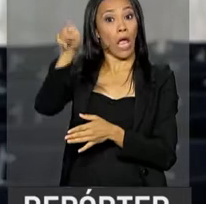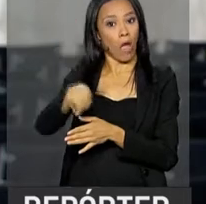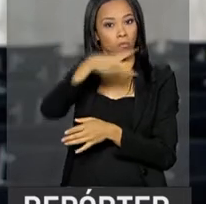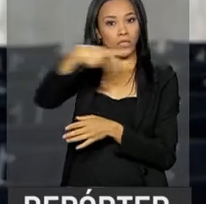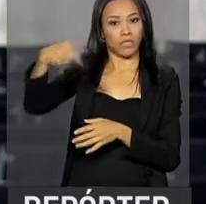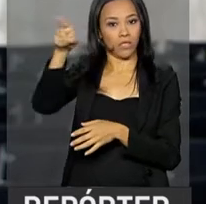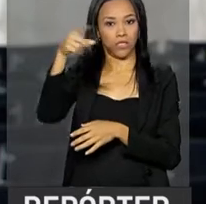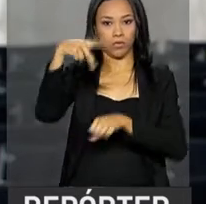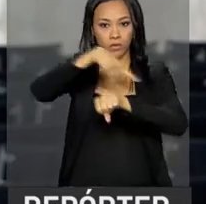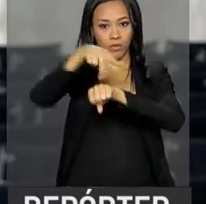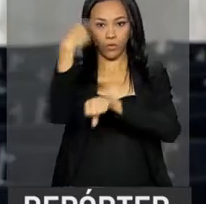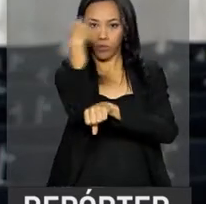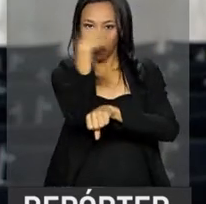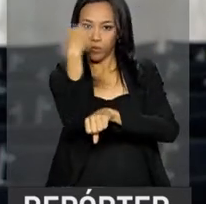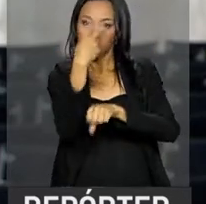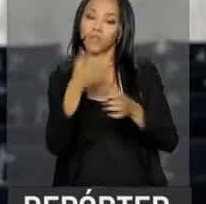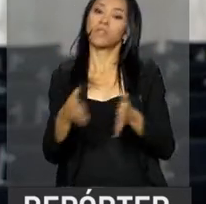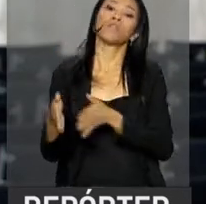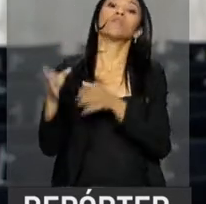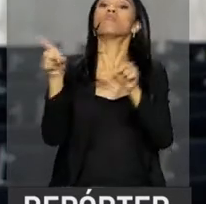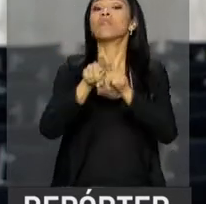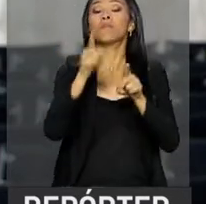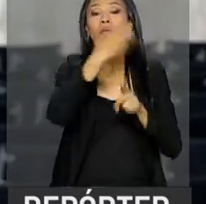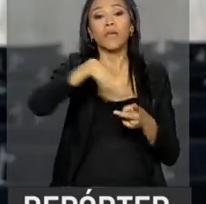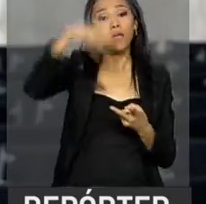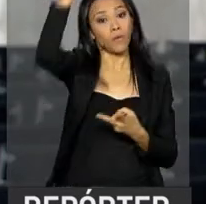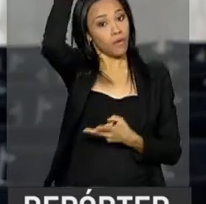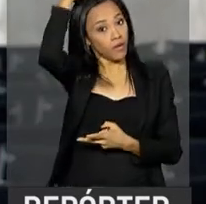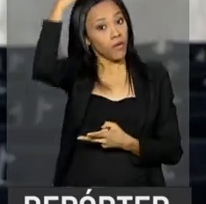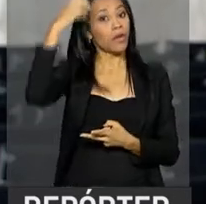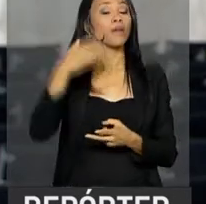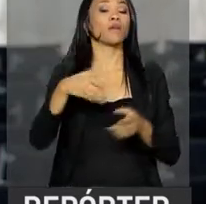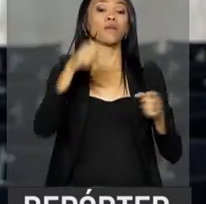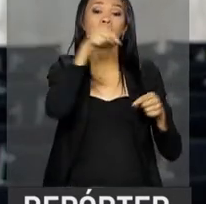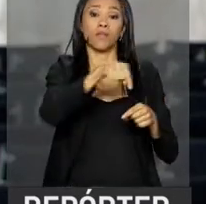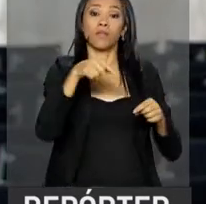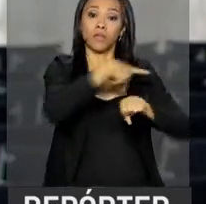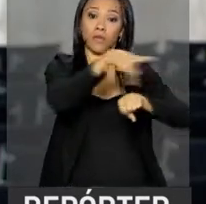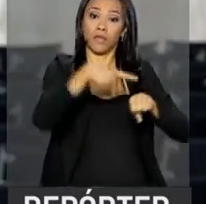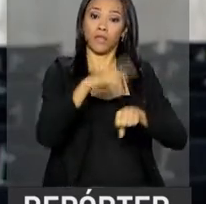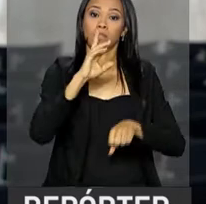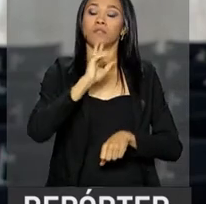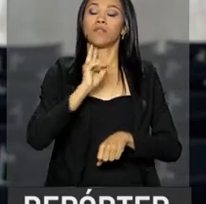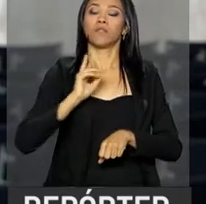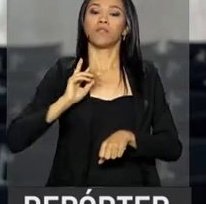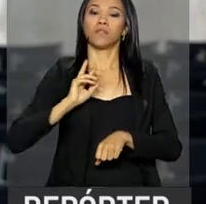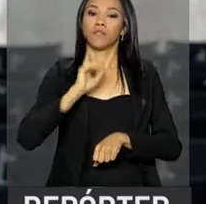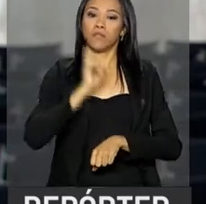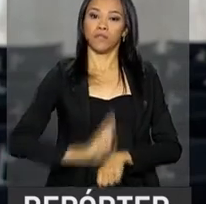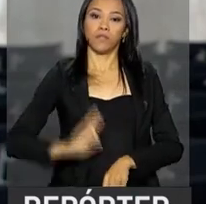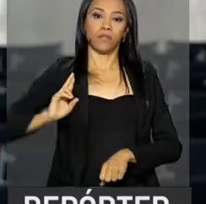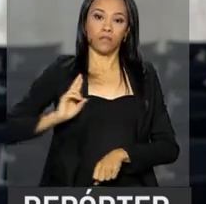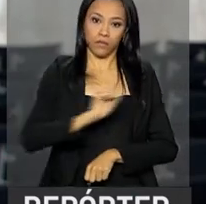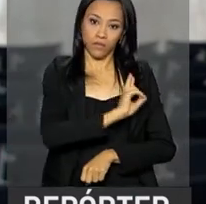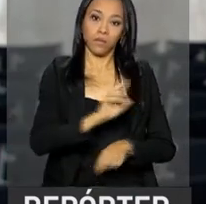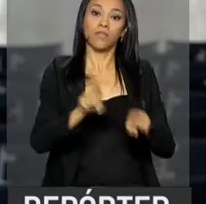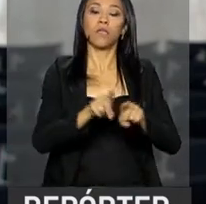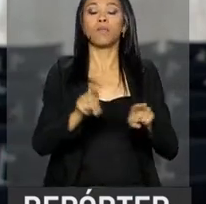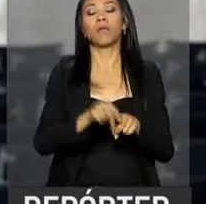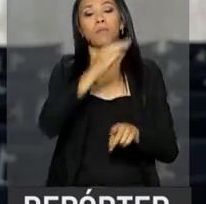reuniões previstas com o rei real de quintos da noruega com a primeira ministra norueguesa erna solberg